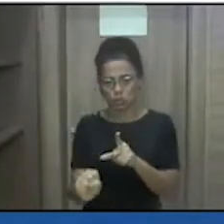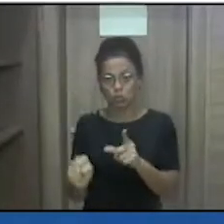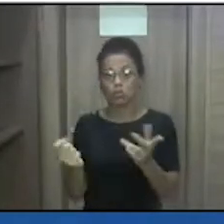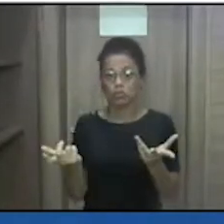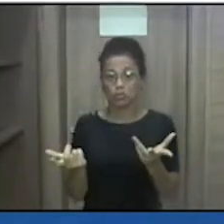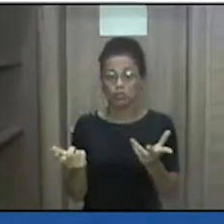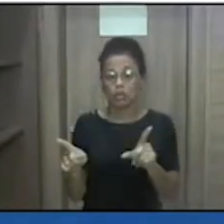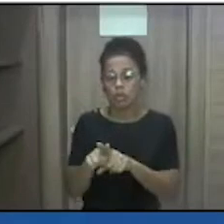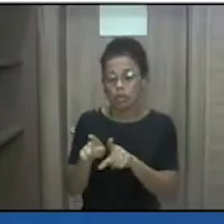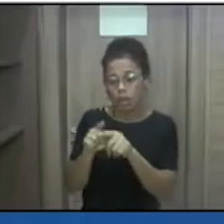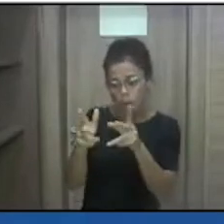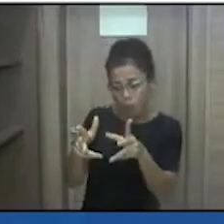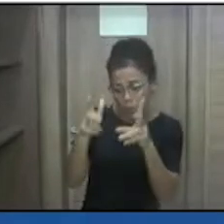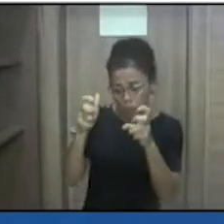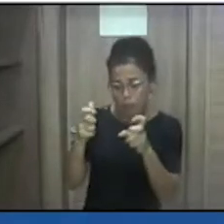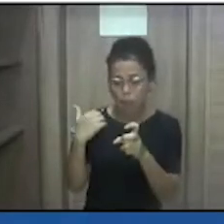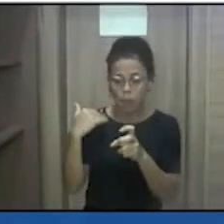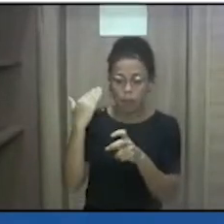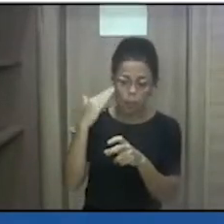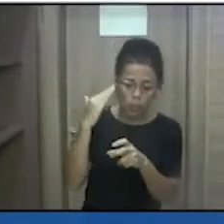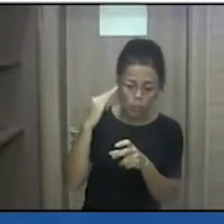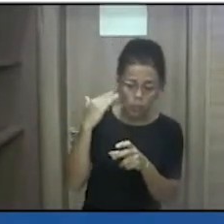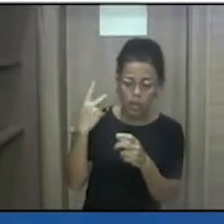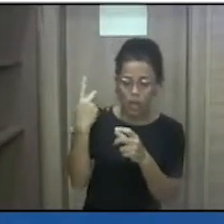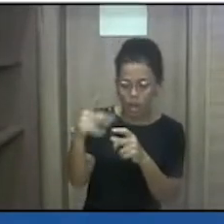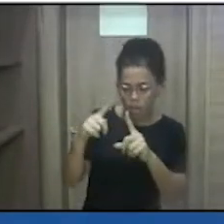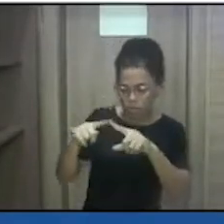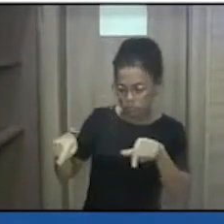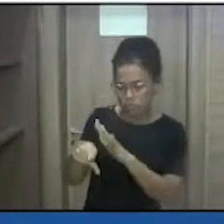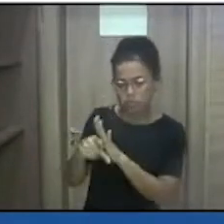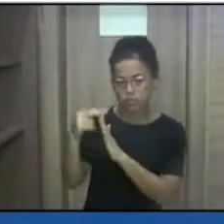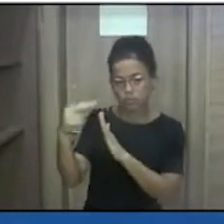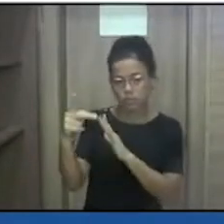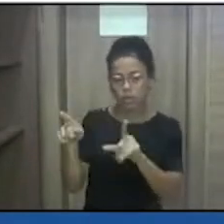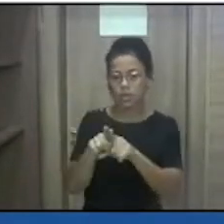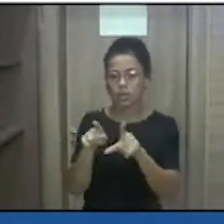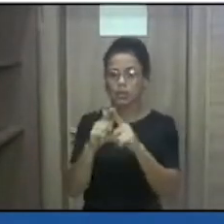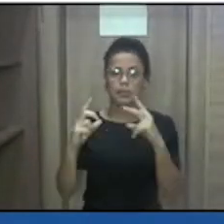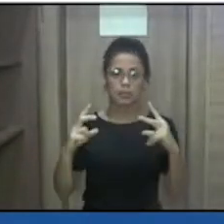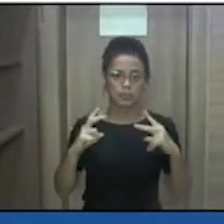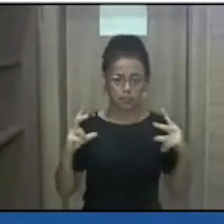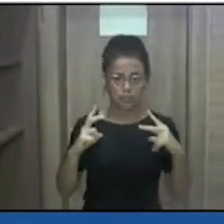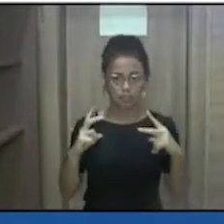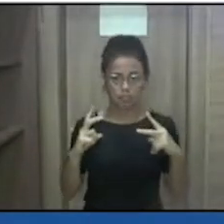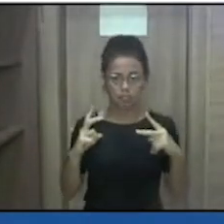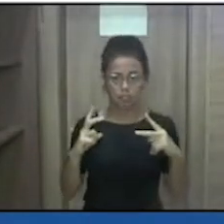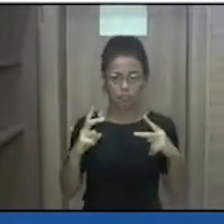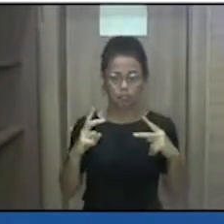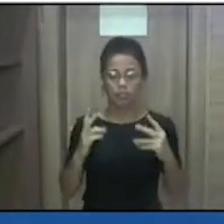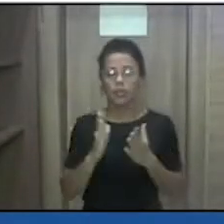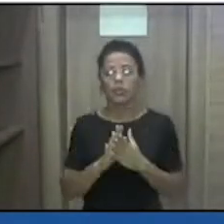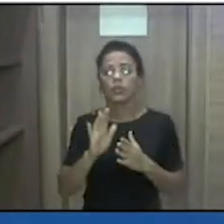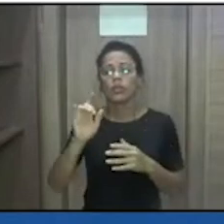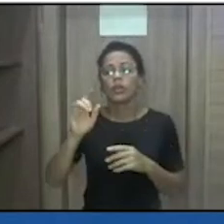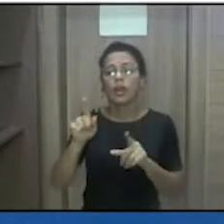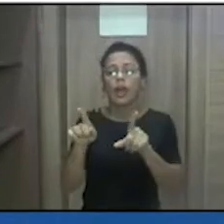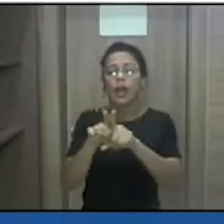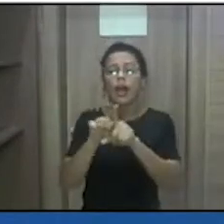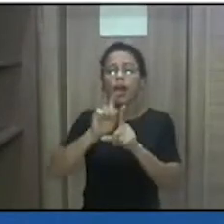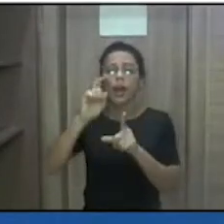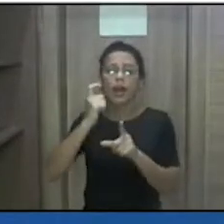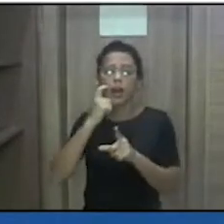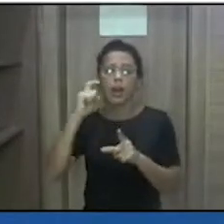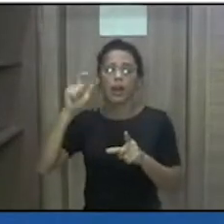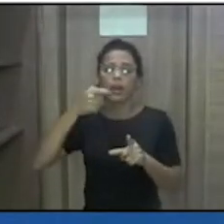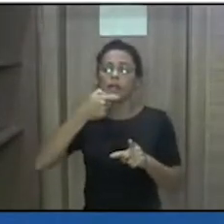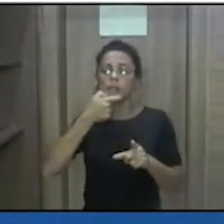margens de lucro que são praticadas por esses laboratórios e entes privados. No que se refere à prótese parcial removível, essa